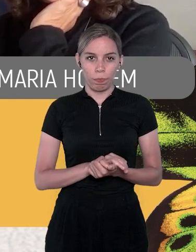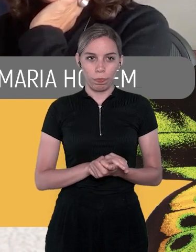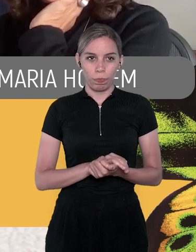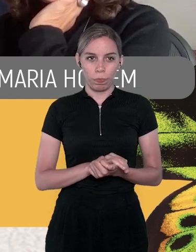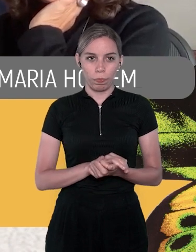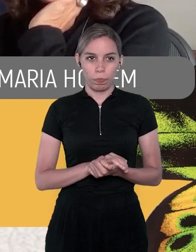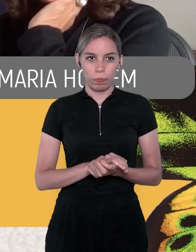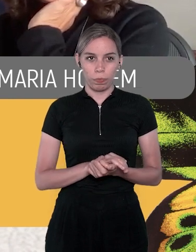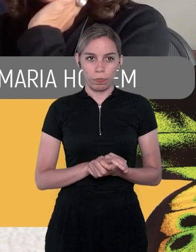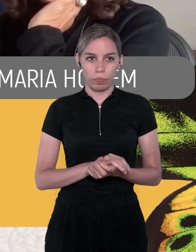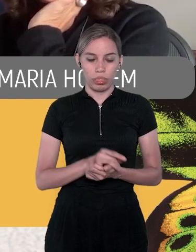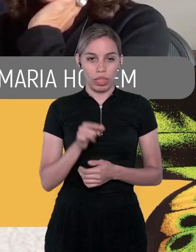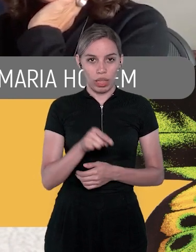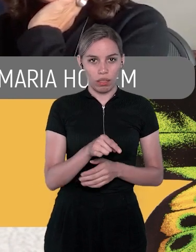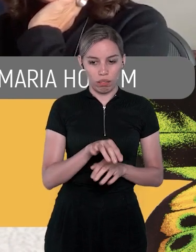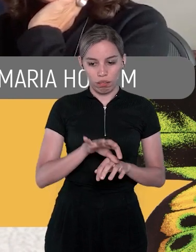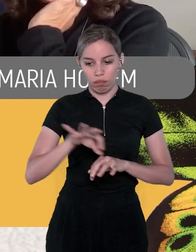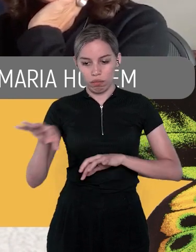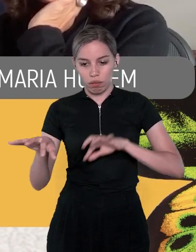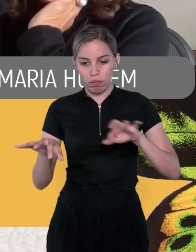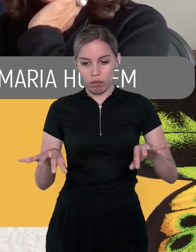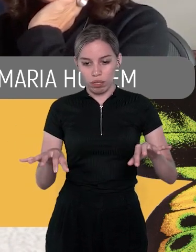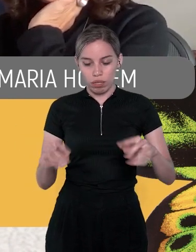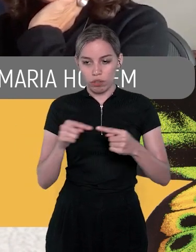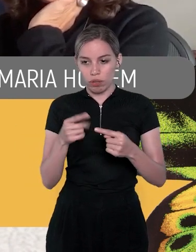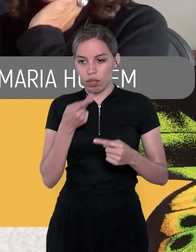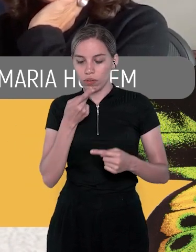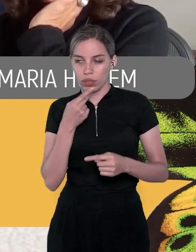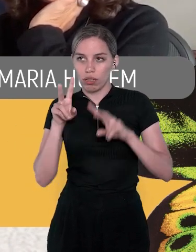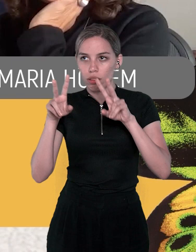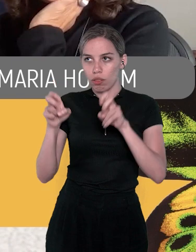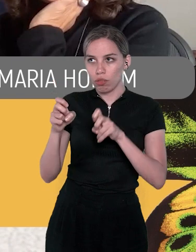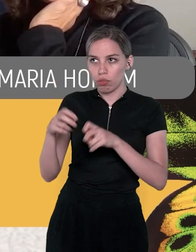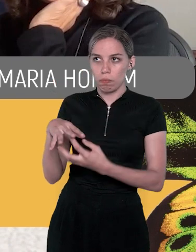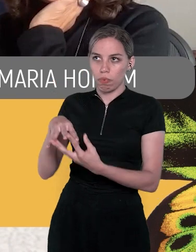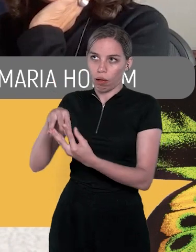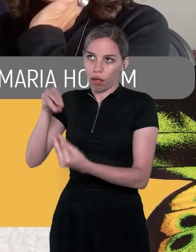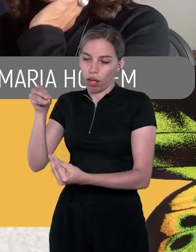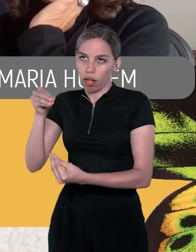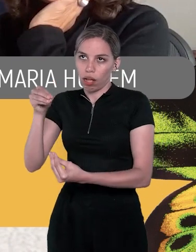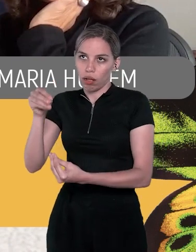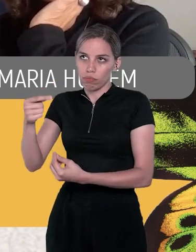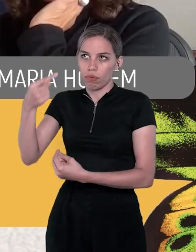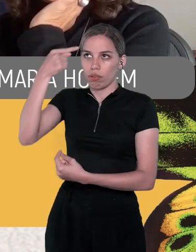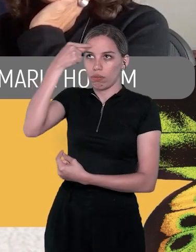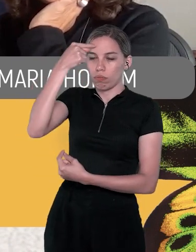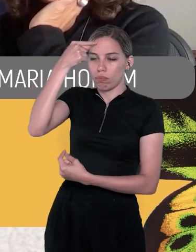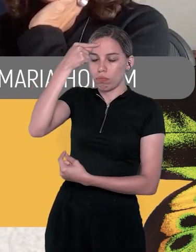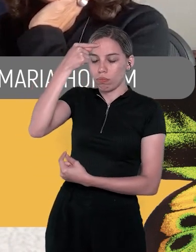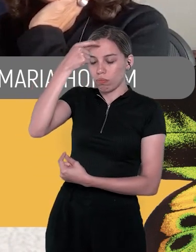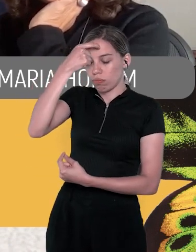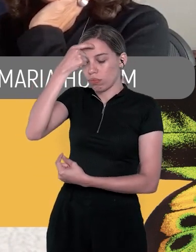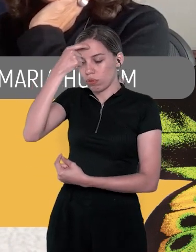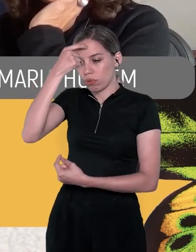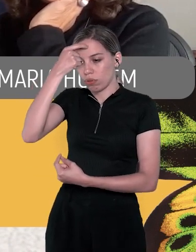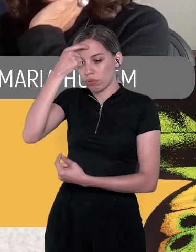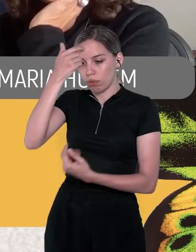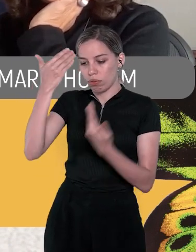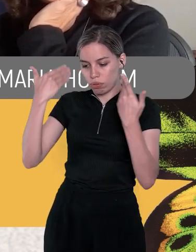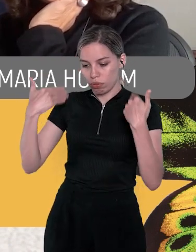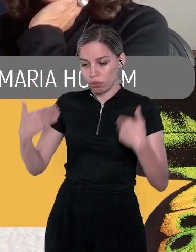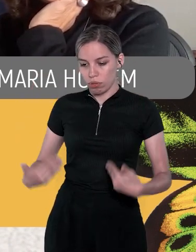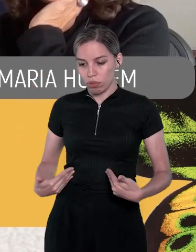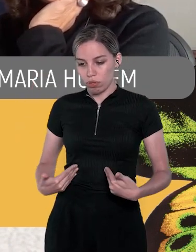entre você falar da alma, da psique, dos sentimentos, e você falar das